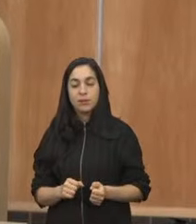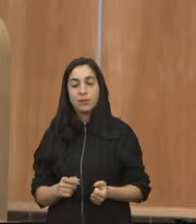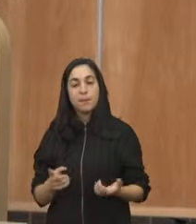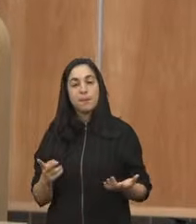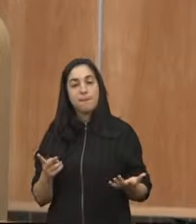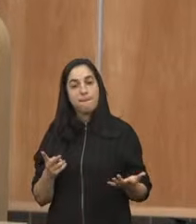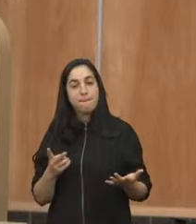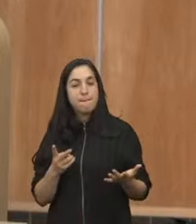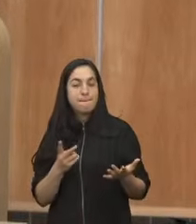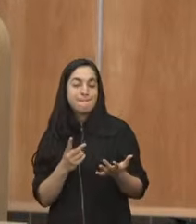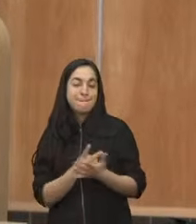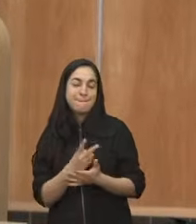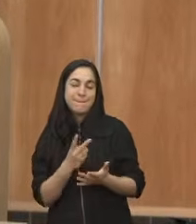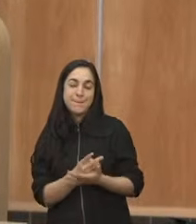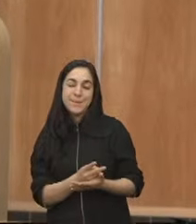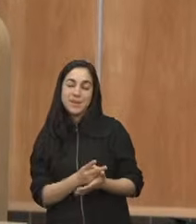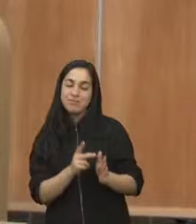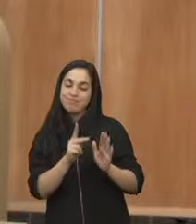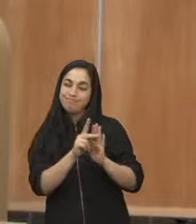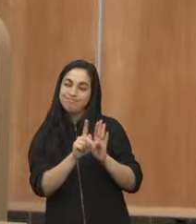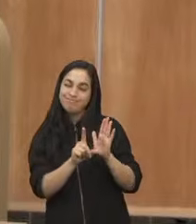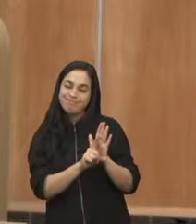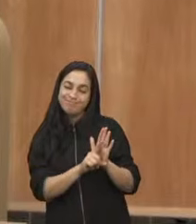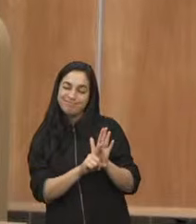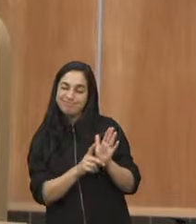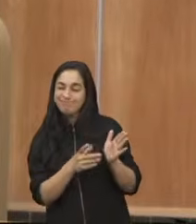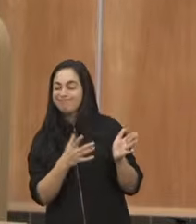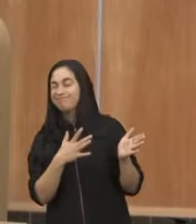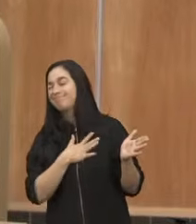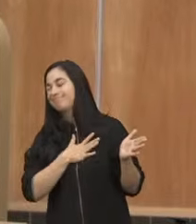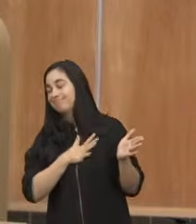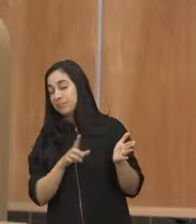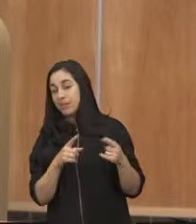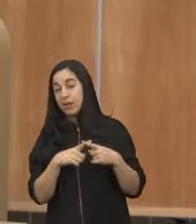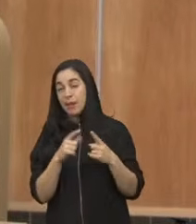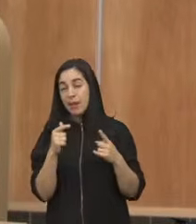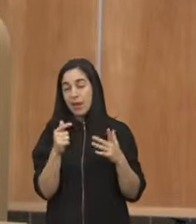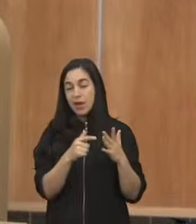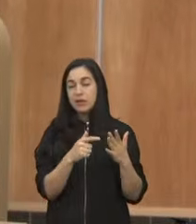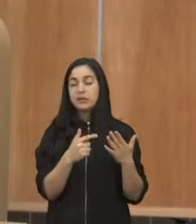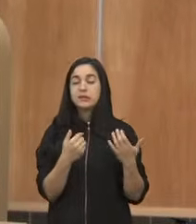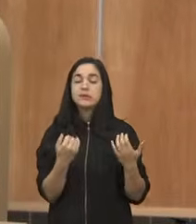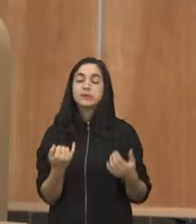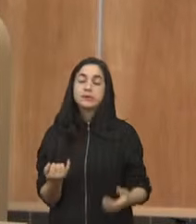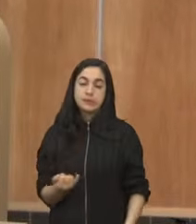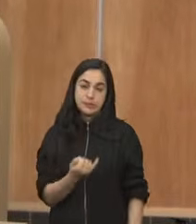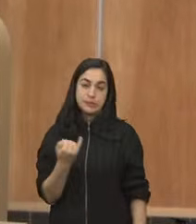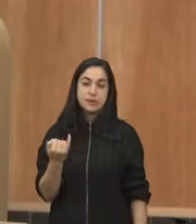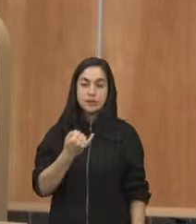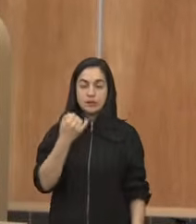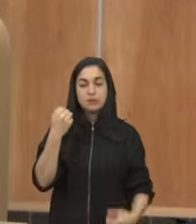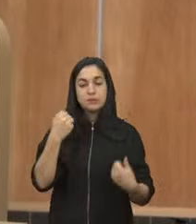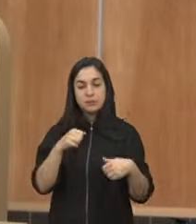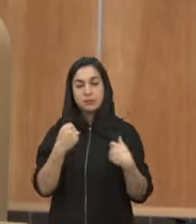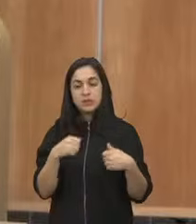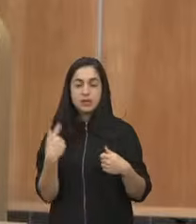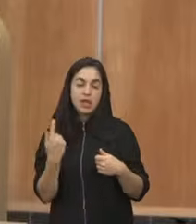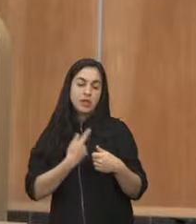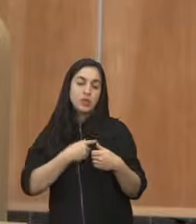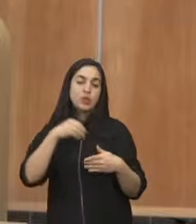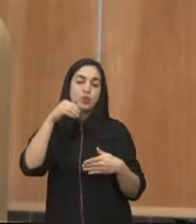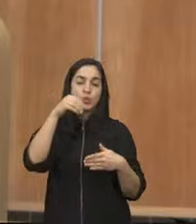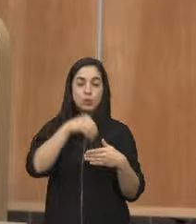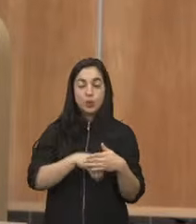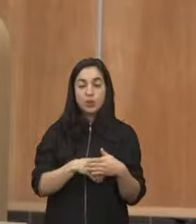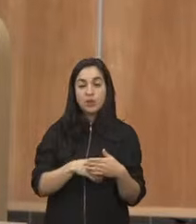mesmo desconfortável, volto a dizer, esse projeto é necessário a gente votar.